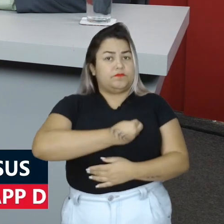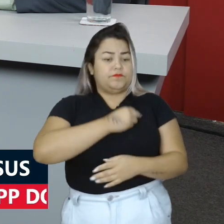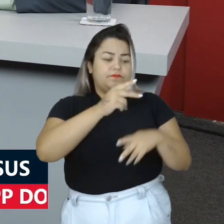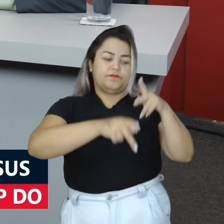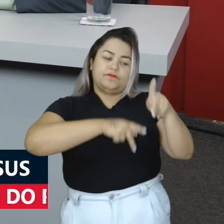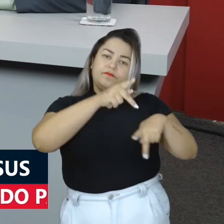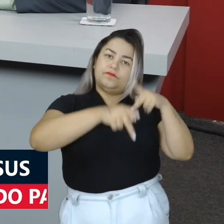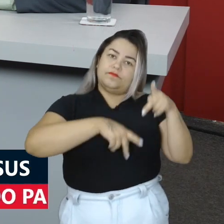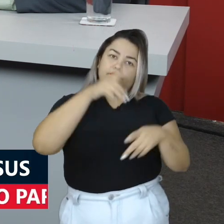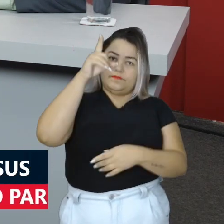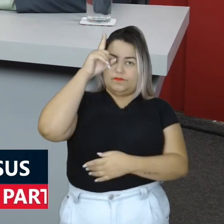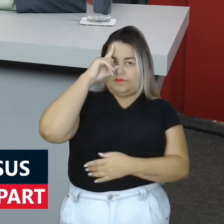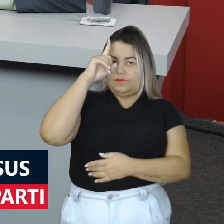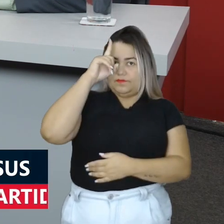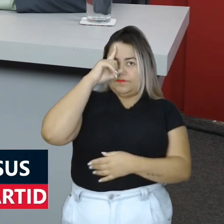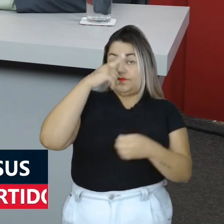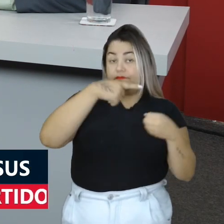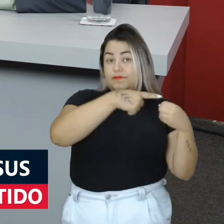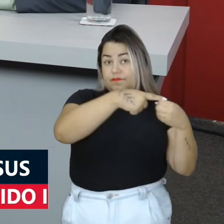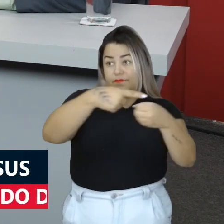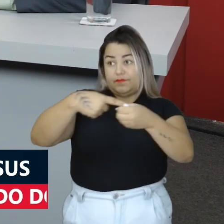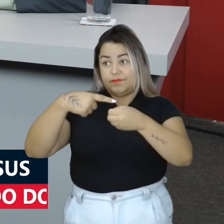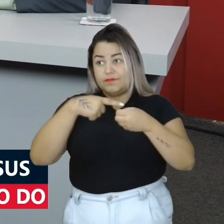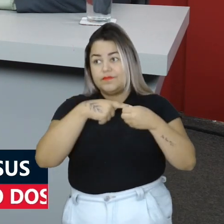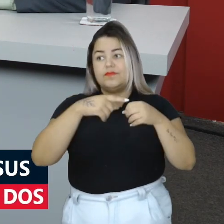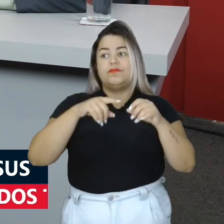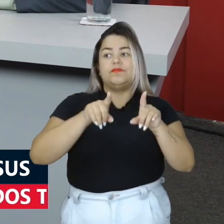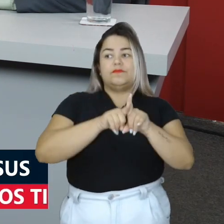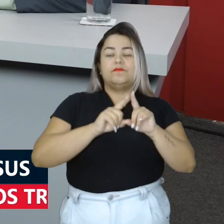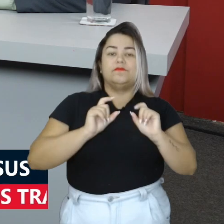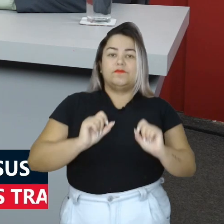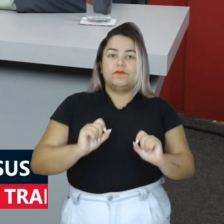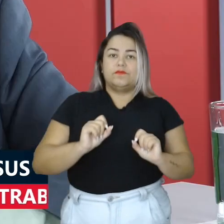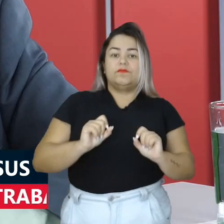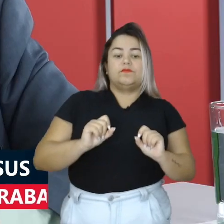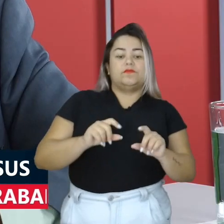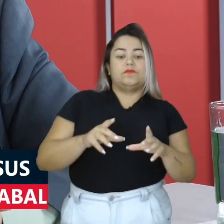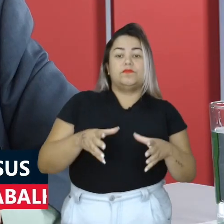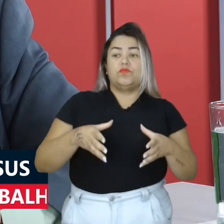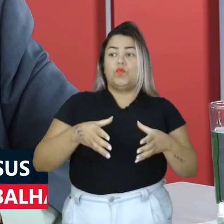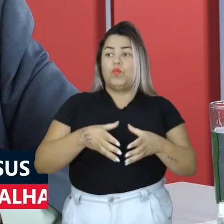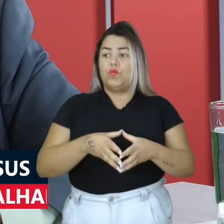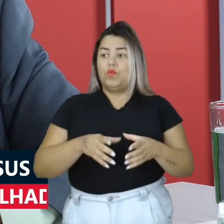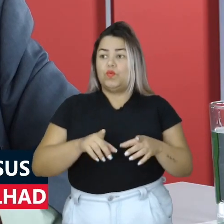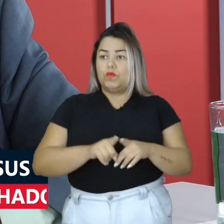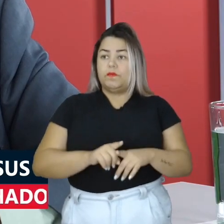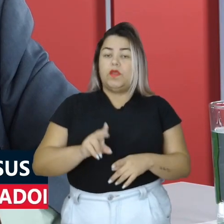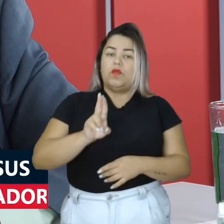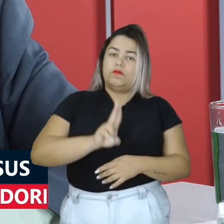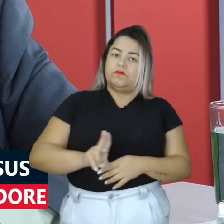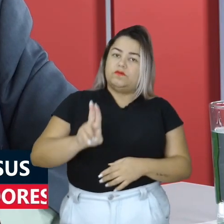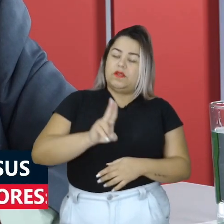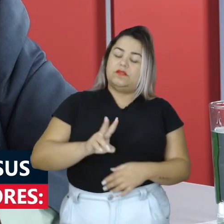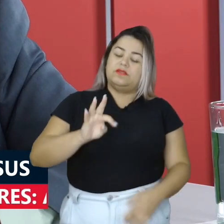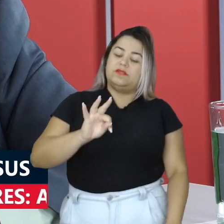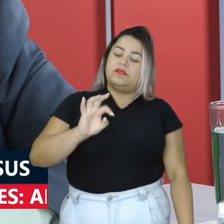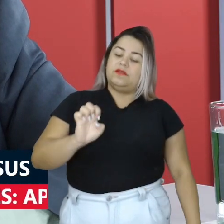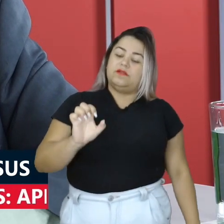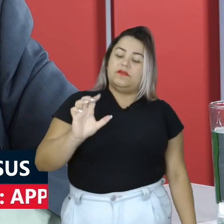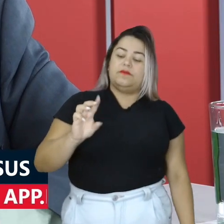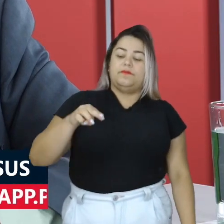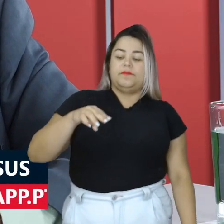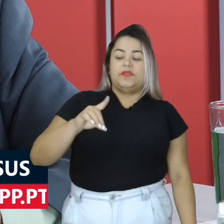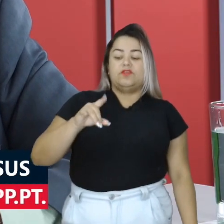no dia a dia das cidades. No que diz respeito à informatização da rede assistencial e o uso da telemedicina, isso vai